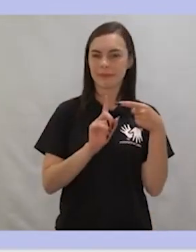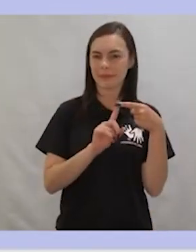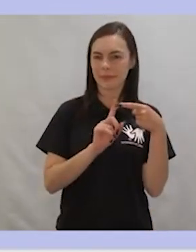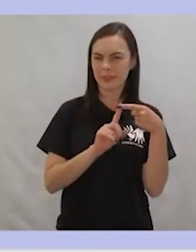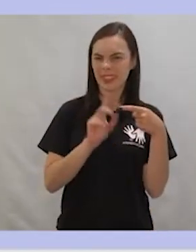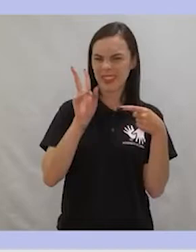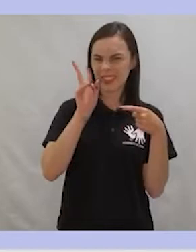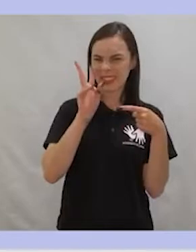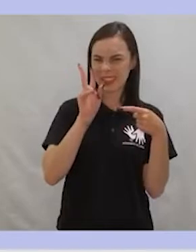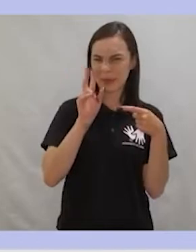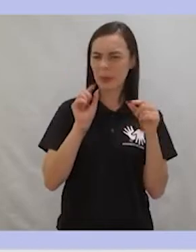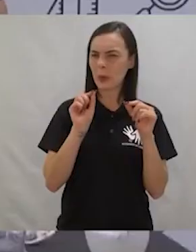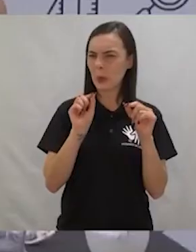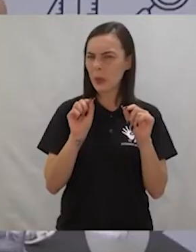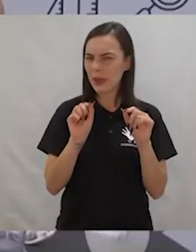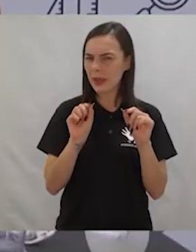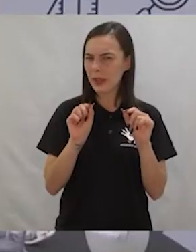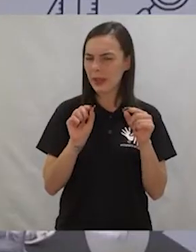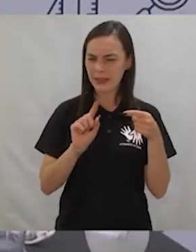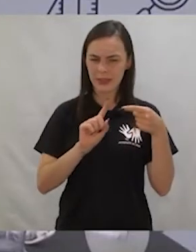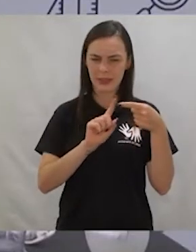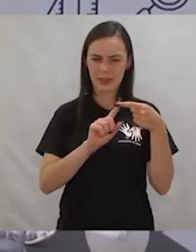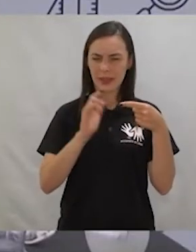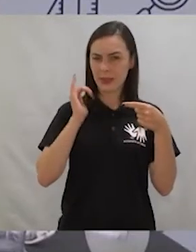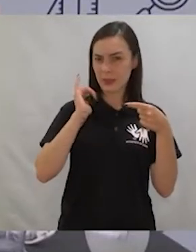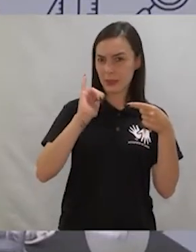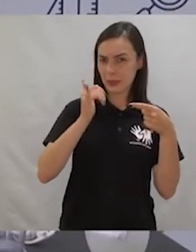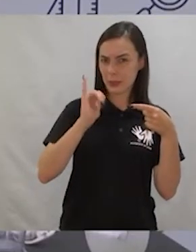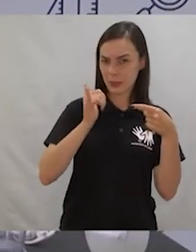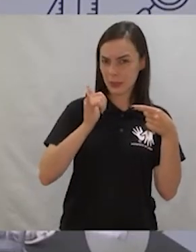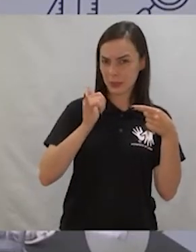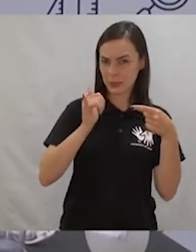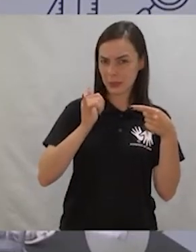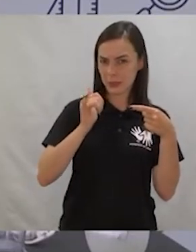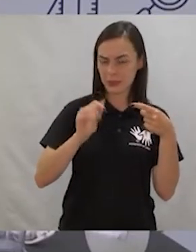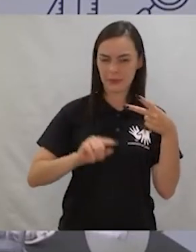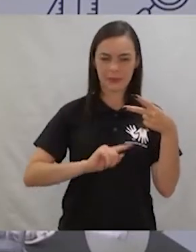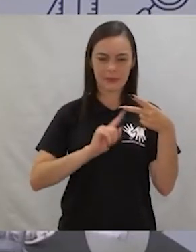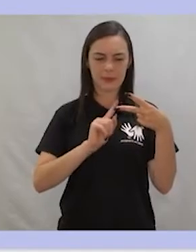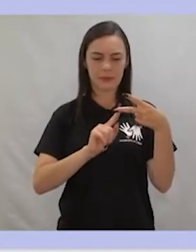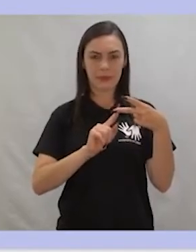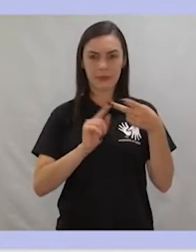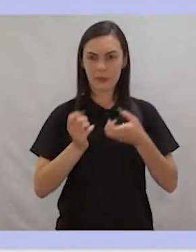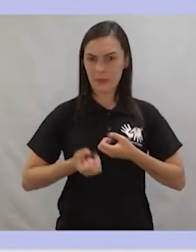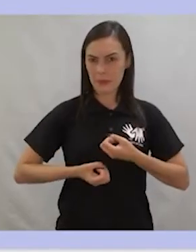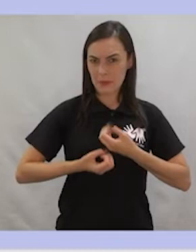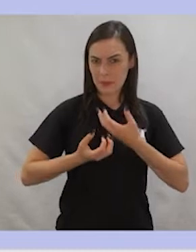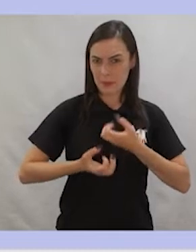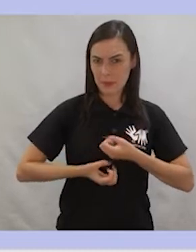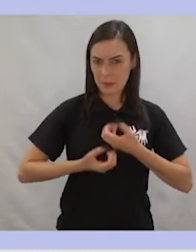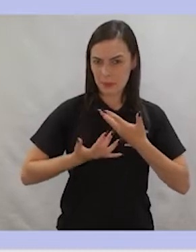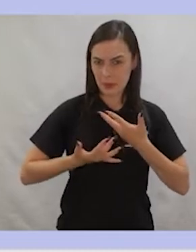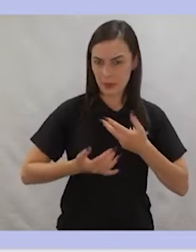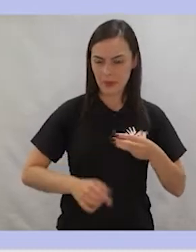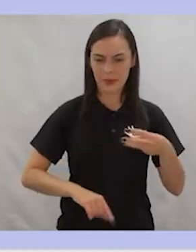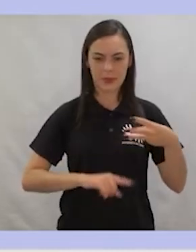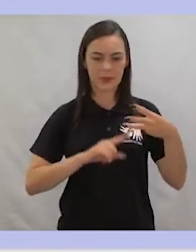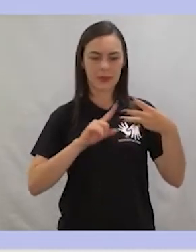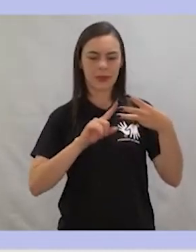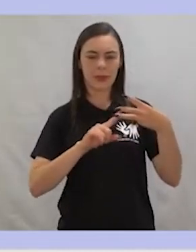Será que vocês vão lembrar qual é o tema da aula de hoje? Será que foi conto? Será que foi